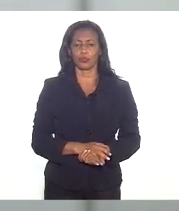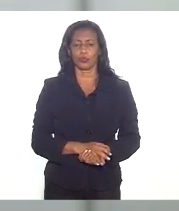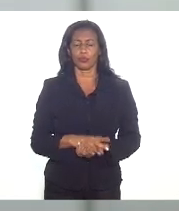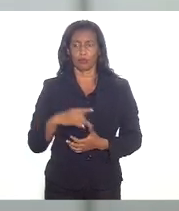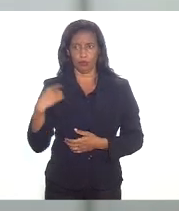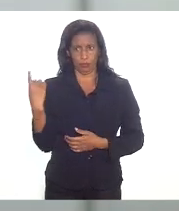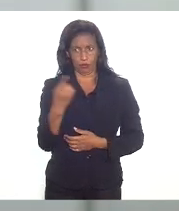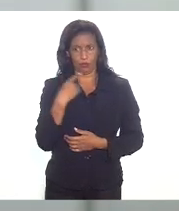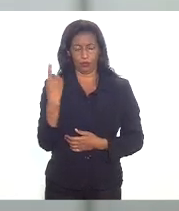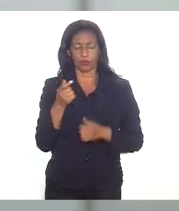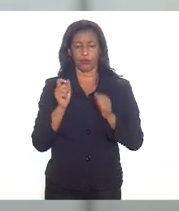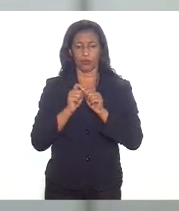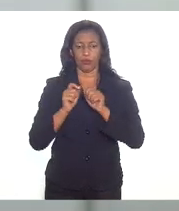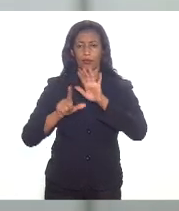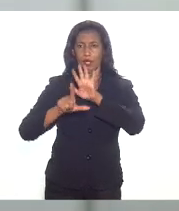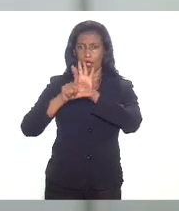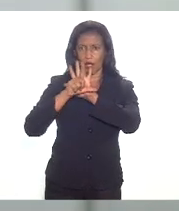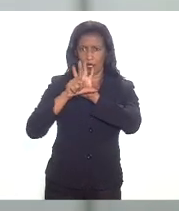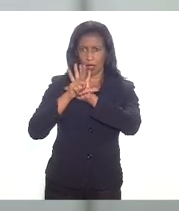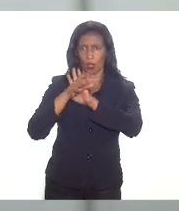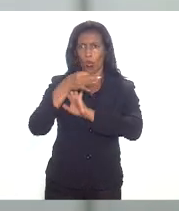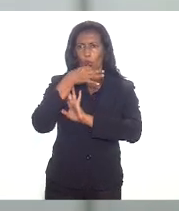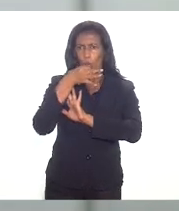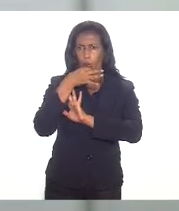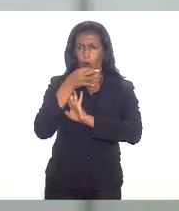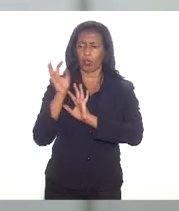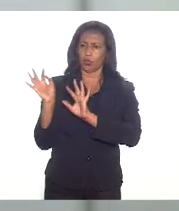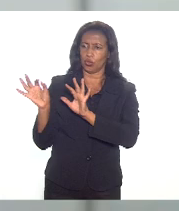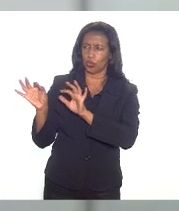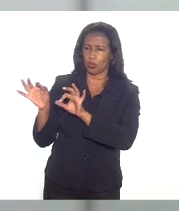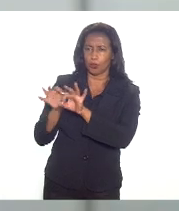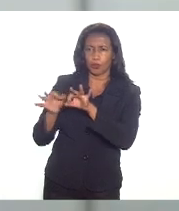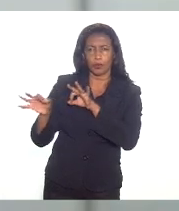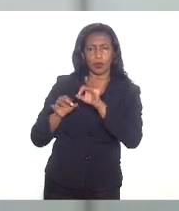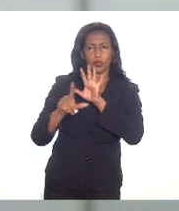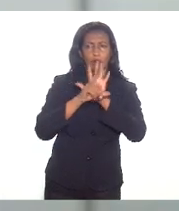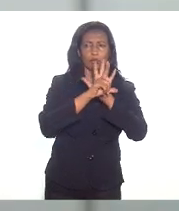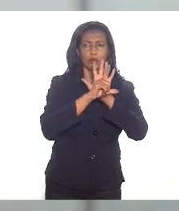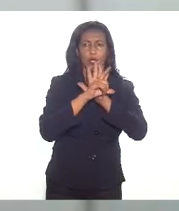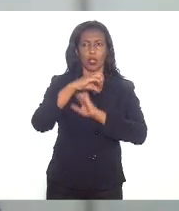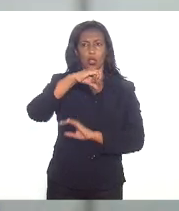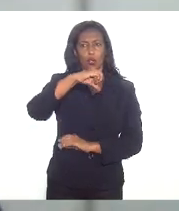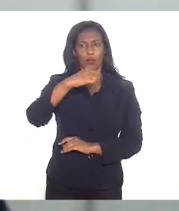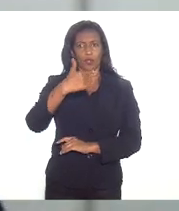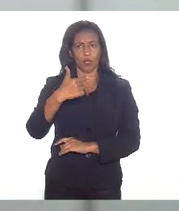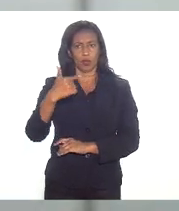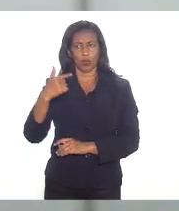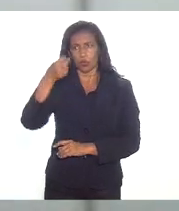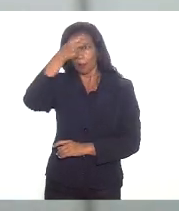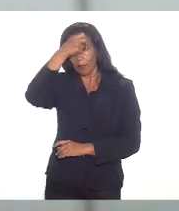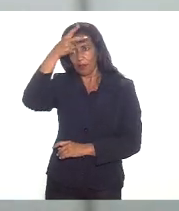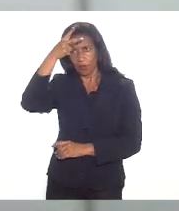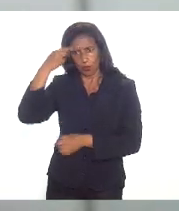uma lei, já é lei, e uma sugestão de projeto de lei para os 92 municípios